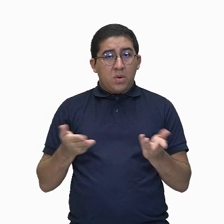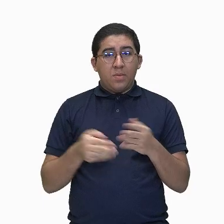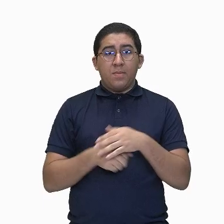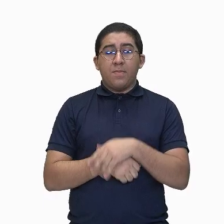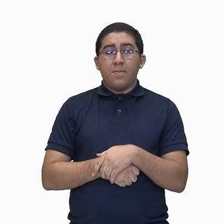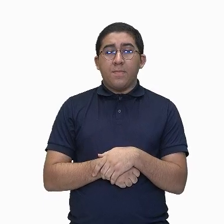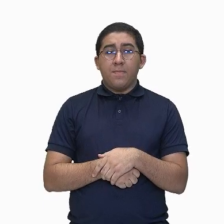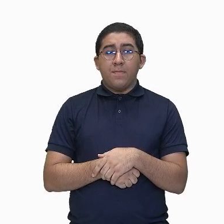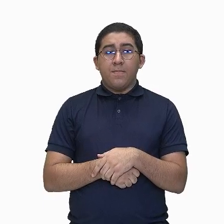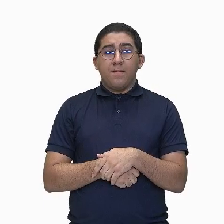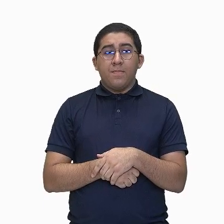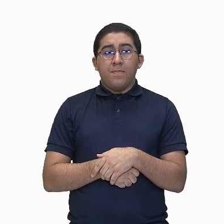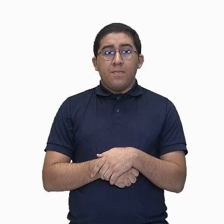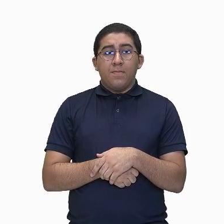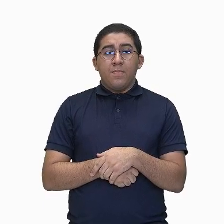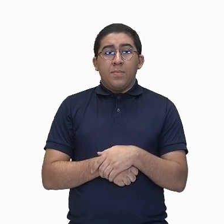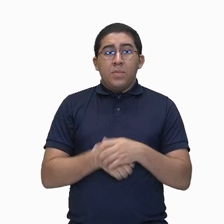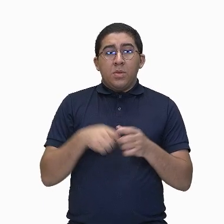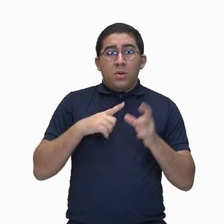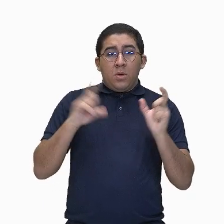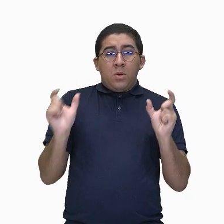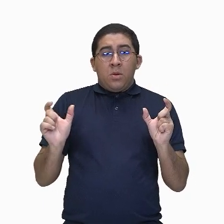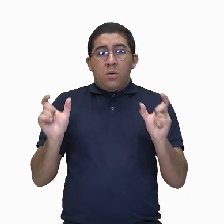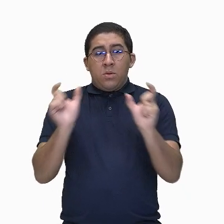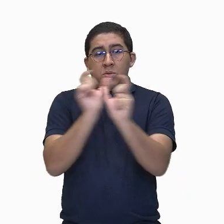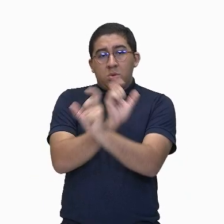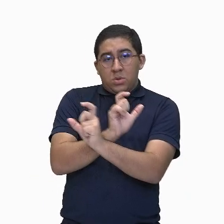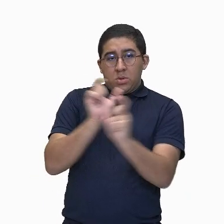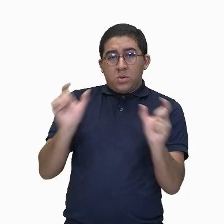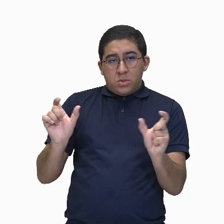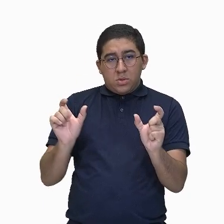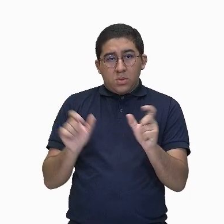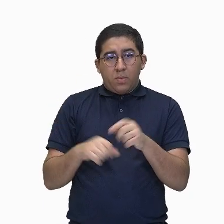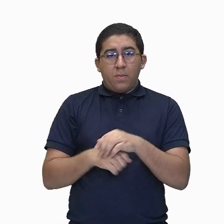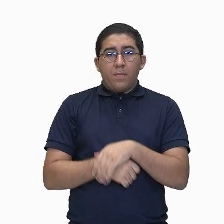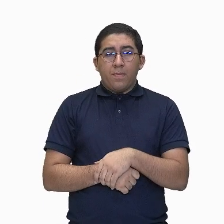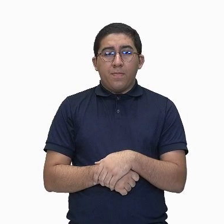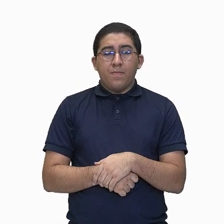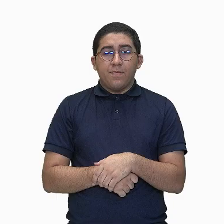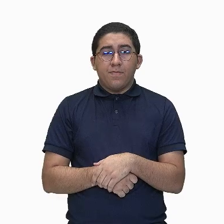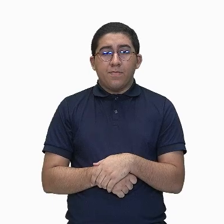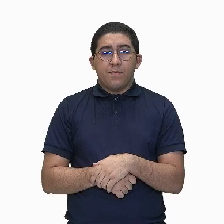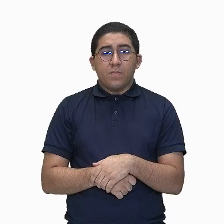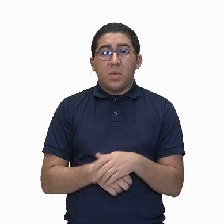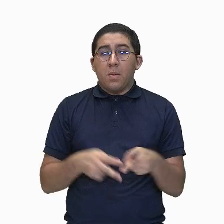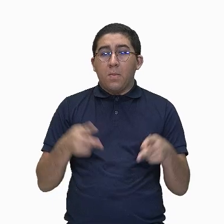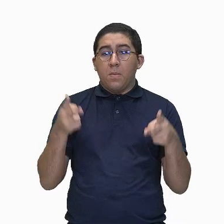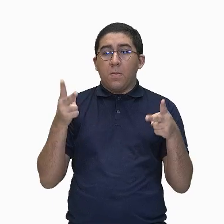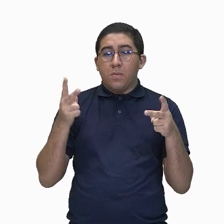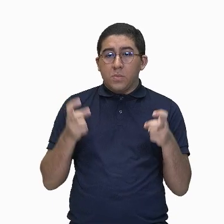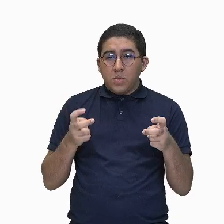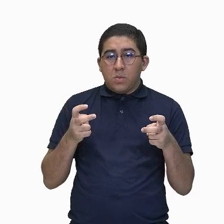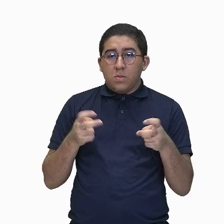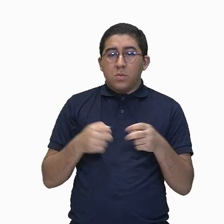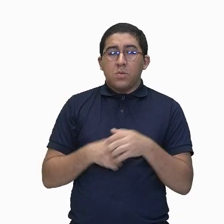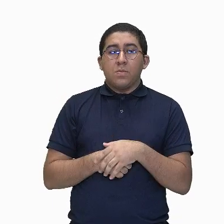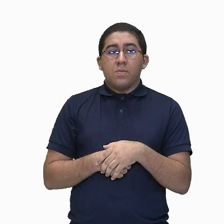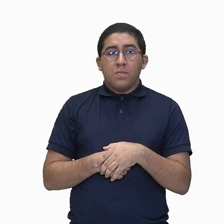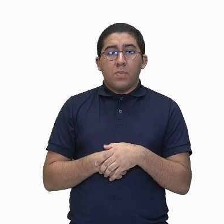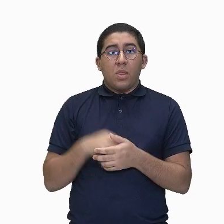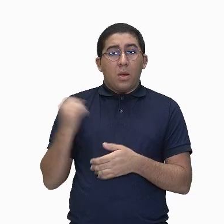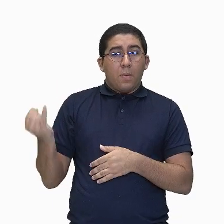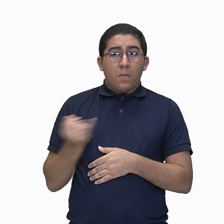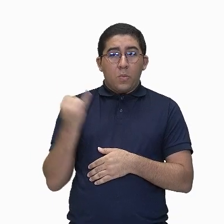dá a ideia de alternância, de escolha ou de exclusão. Percebam bem, né? Que esse sentido é importante a